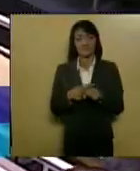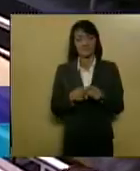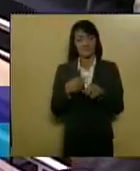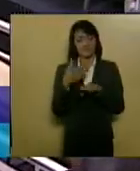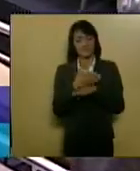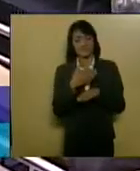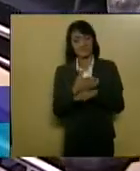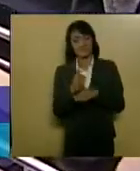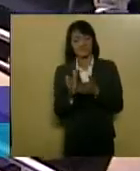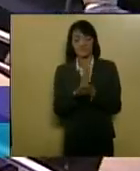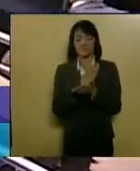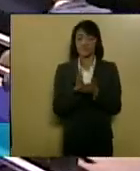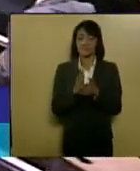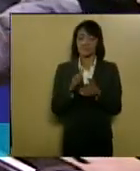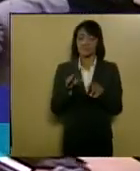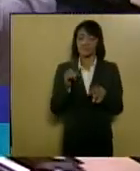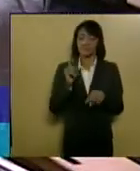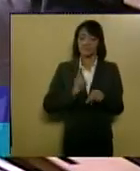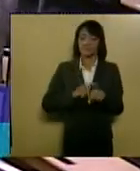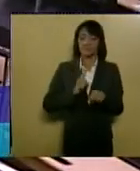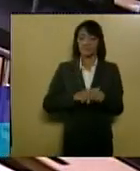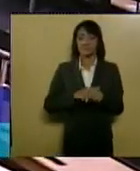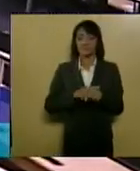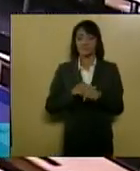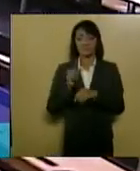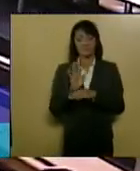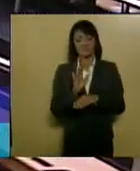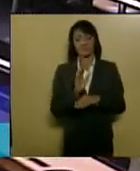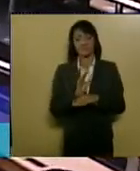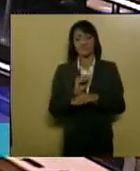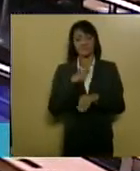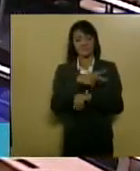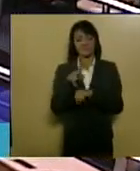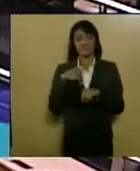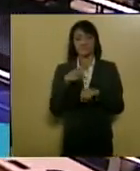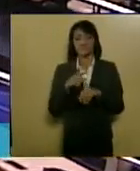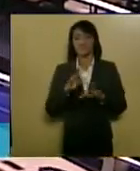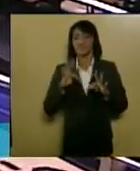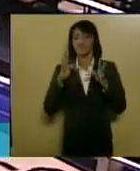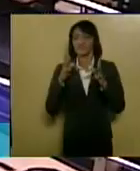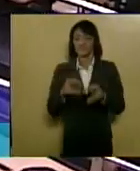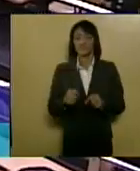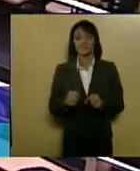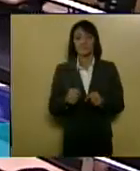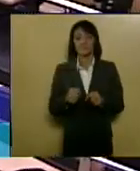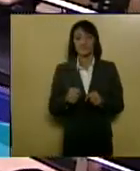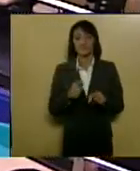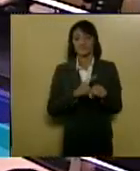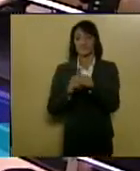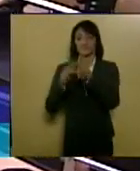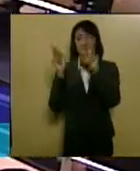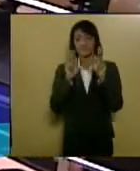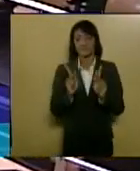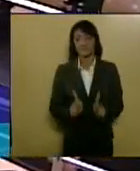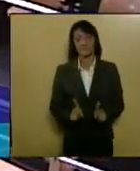ora contribuindo para o engrandecimento do país nas ações em tempo de paz.